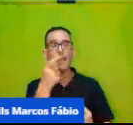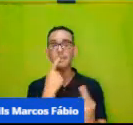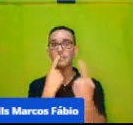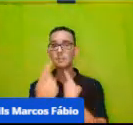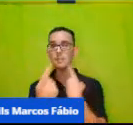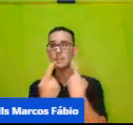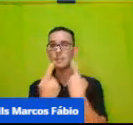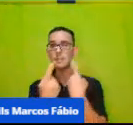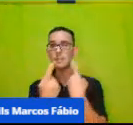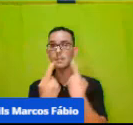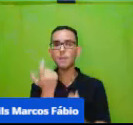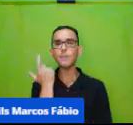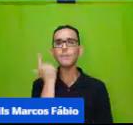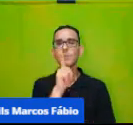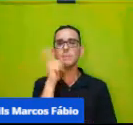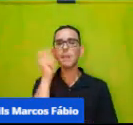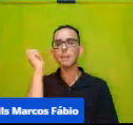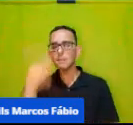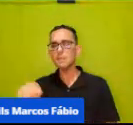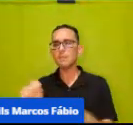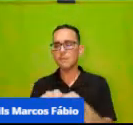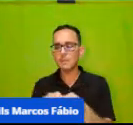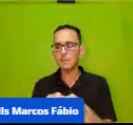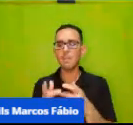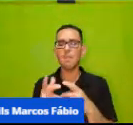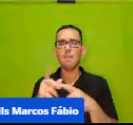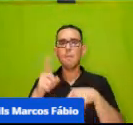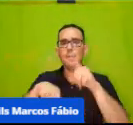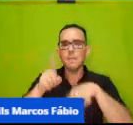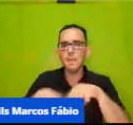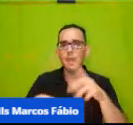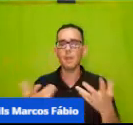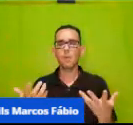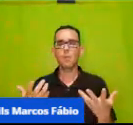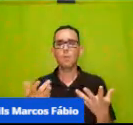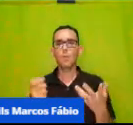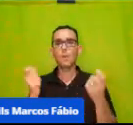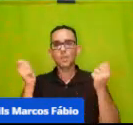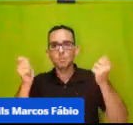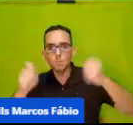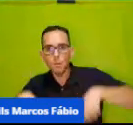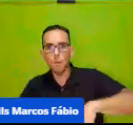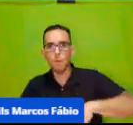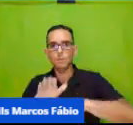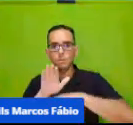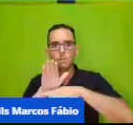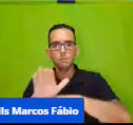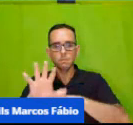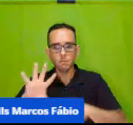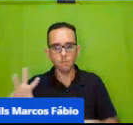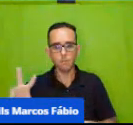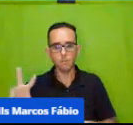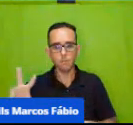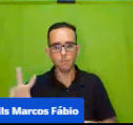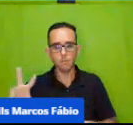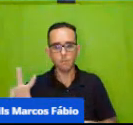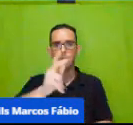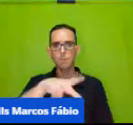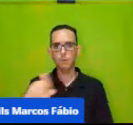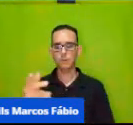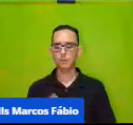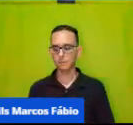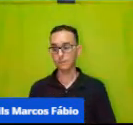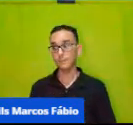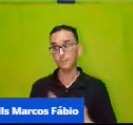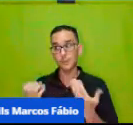conseguir produzir um material que satisfaça, pelo menos, a maioria, né? Então, é isso